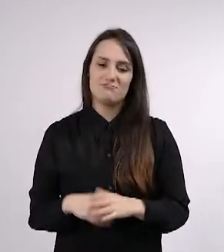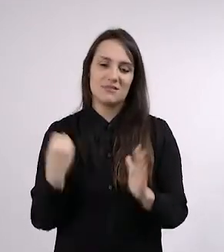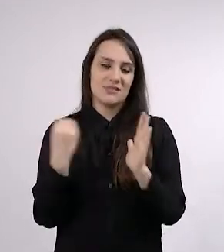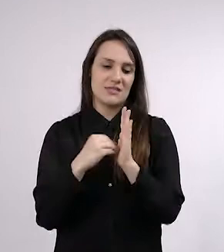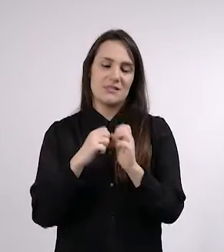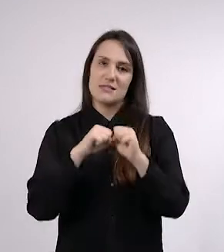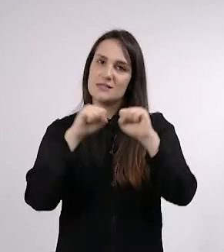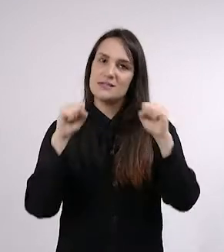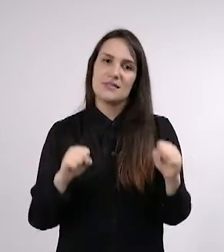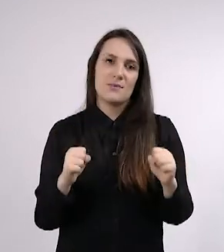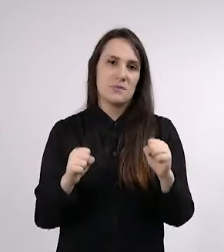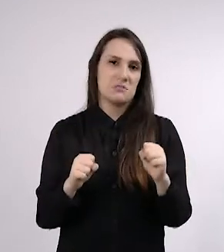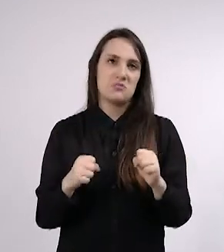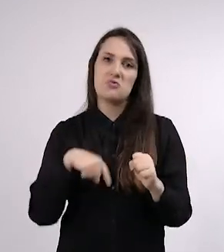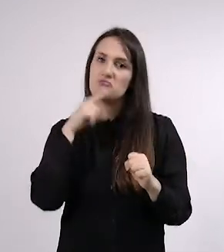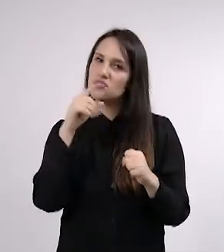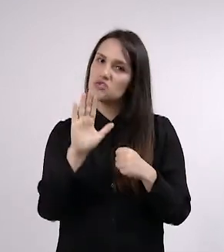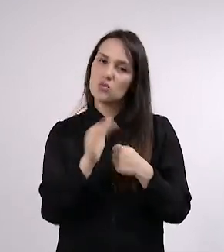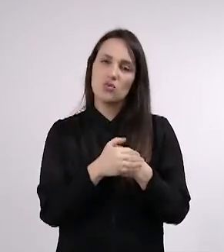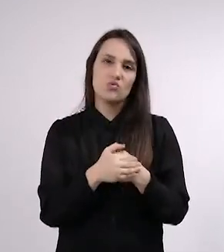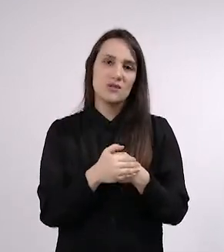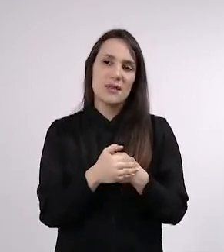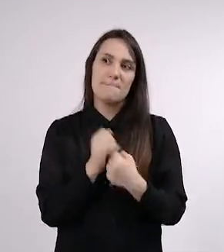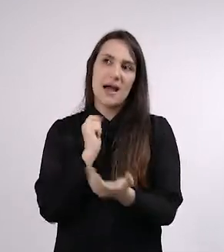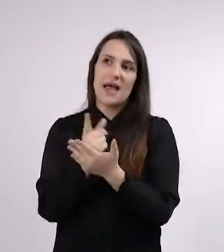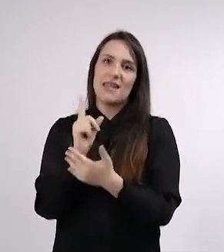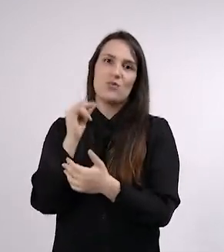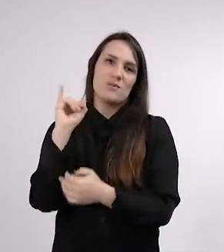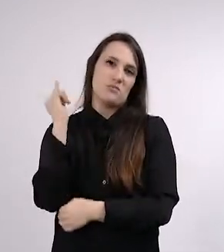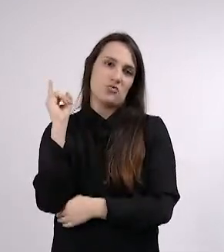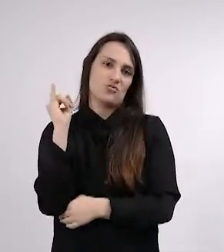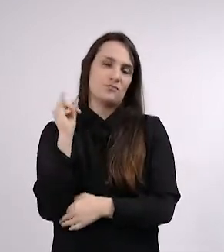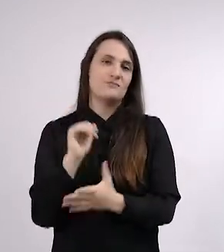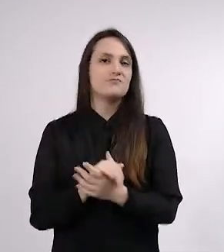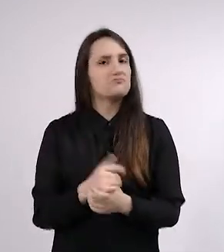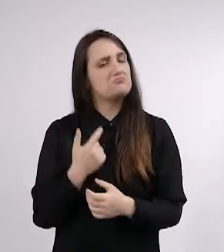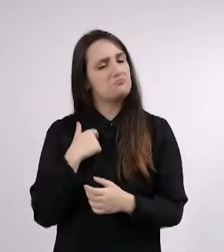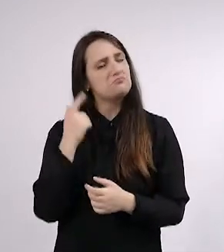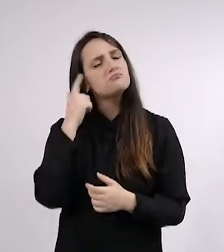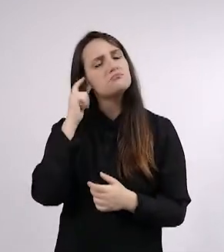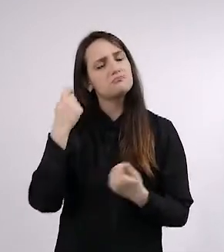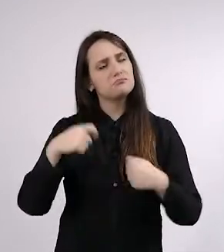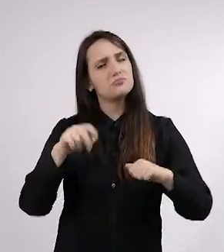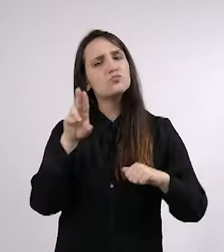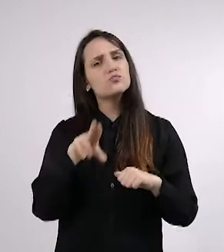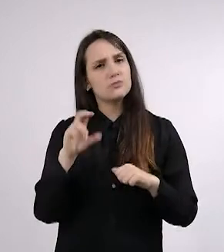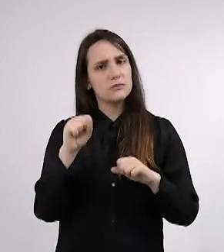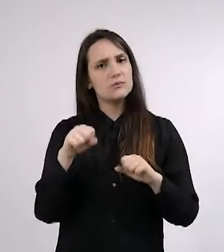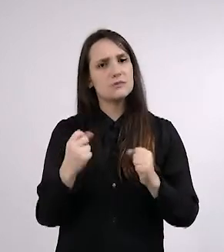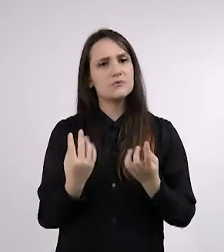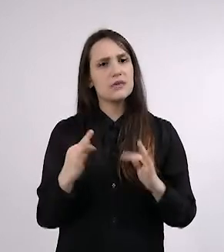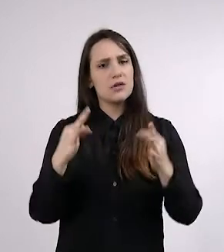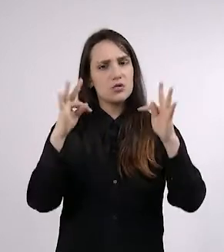fisco. Eu não acredito nisso. Eu sou uma pessoa totalmente favorável ao uso das tecnologias para